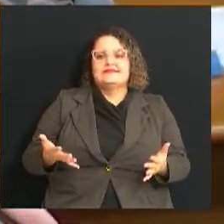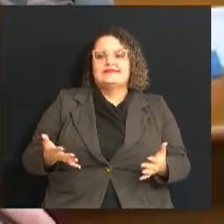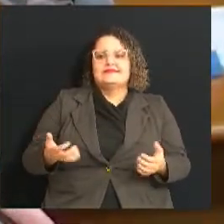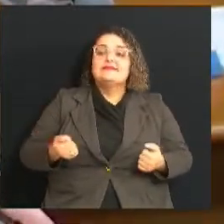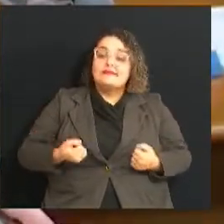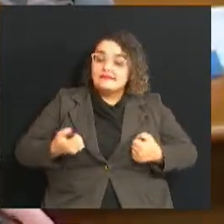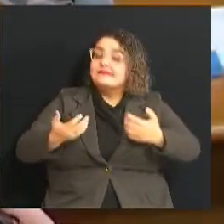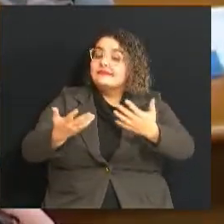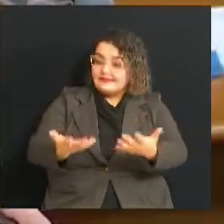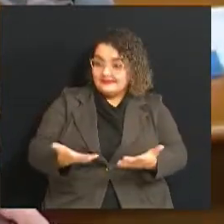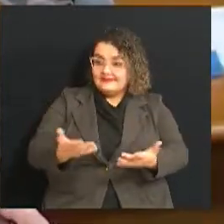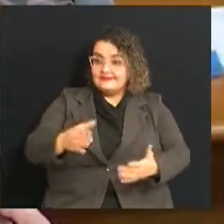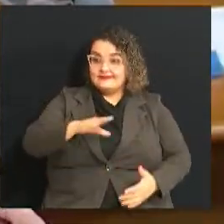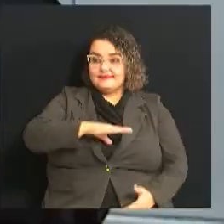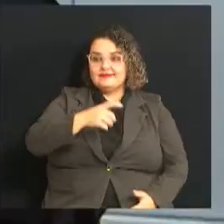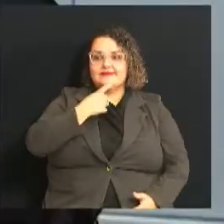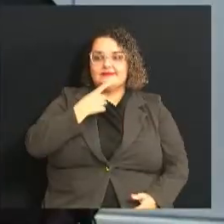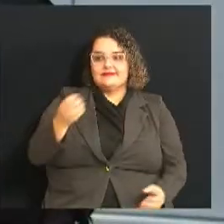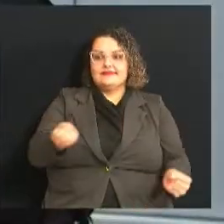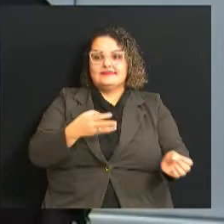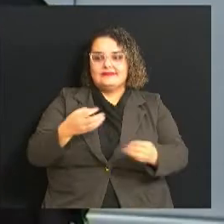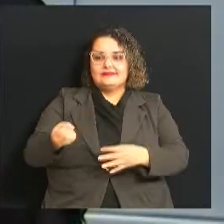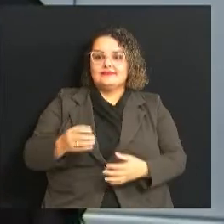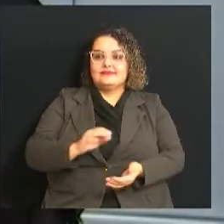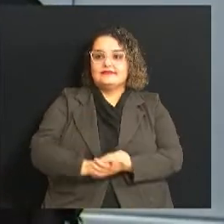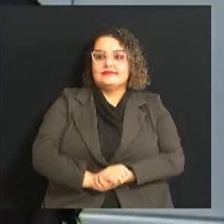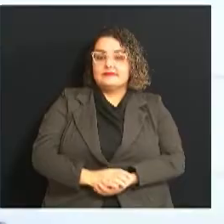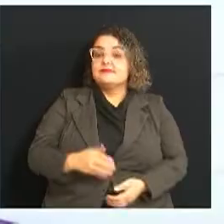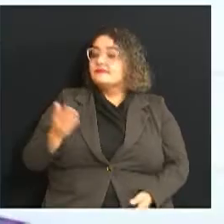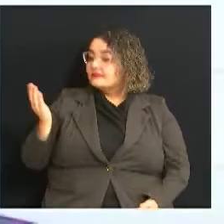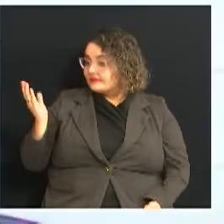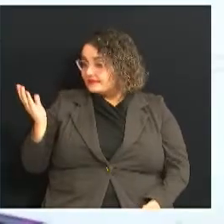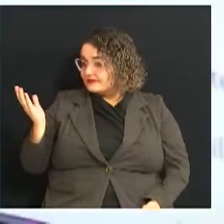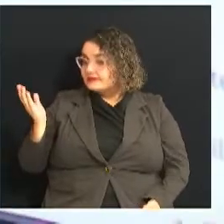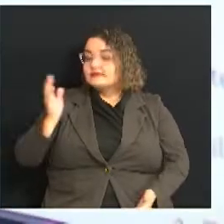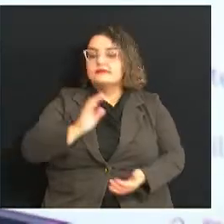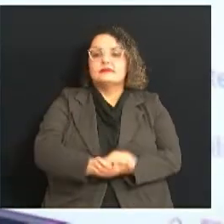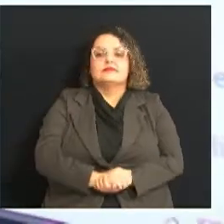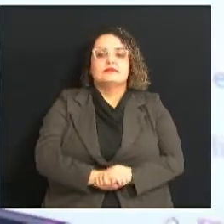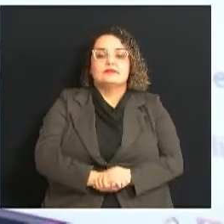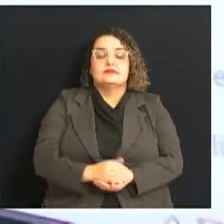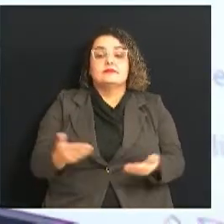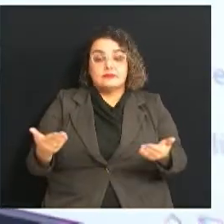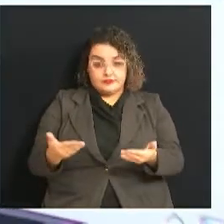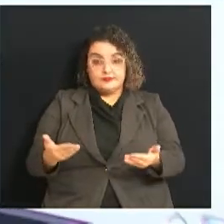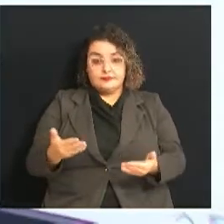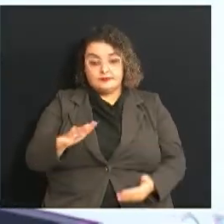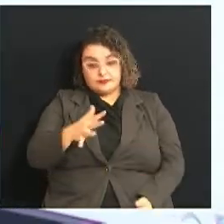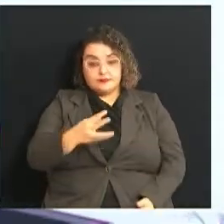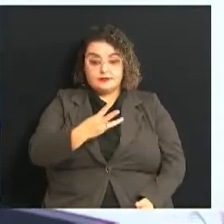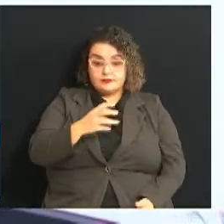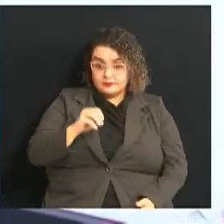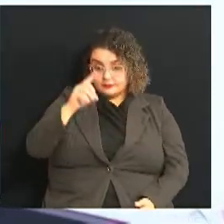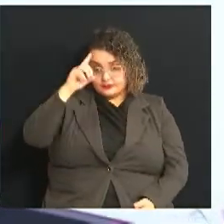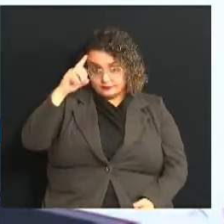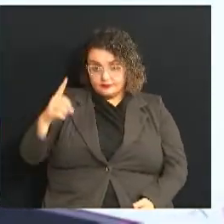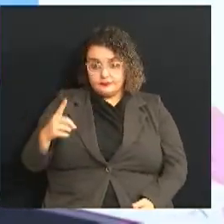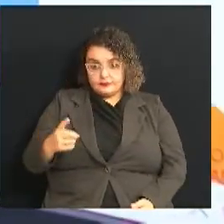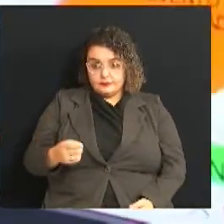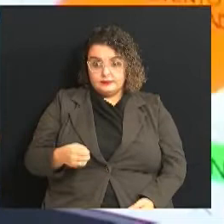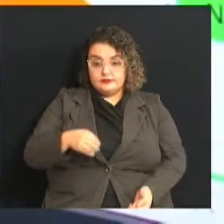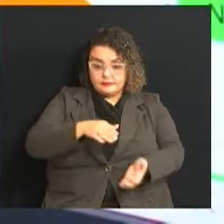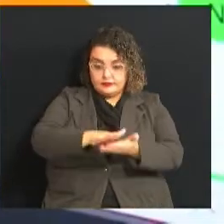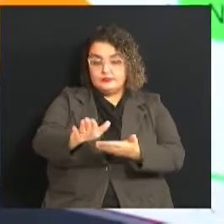oferecer isso para a cidade, essa inovação. Segundo Carolina Baracati, atualmente leva em média 30 dias para a emissão de um